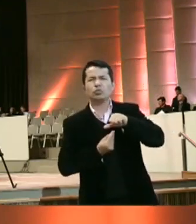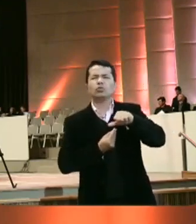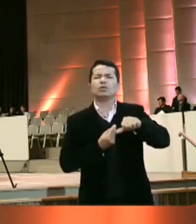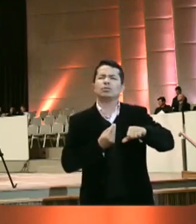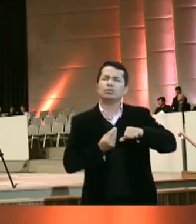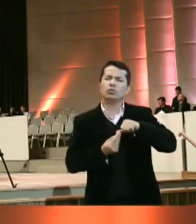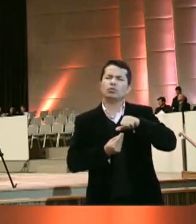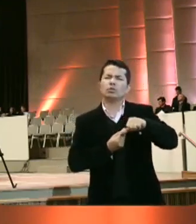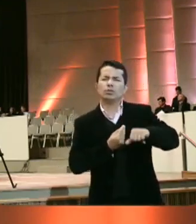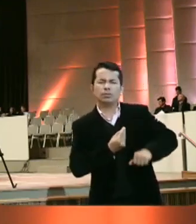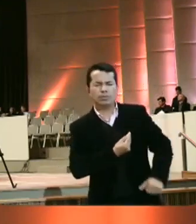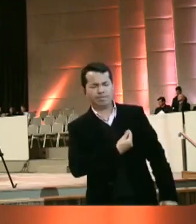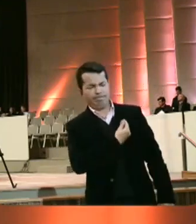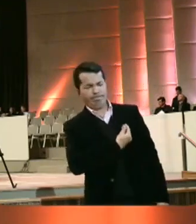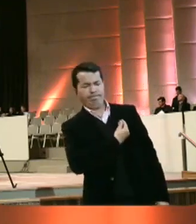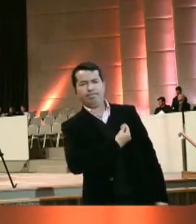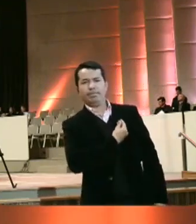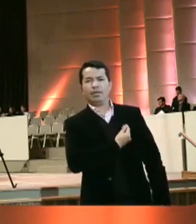vida, vai haver